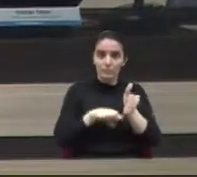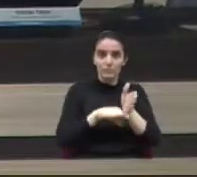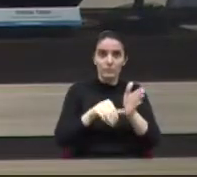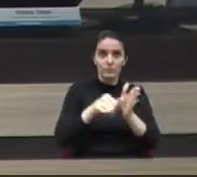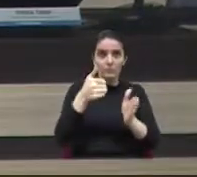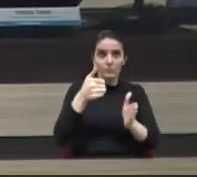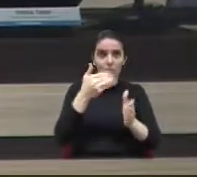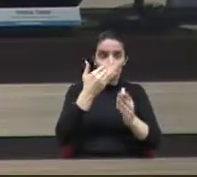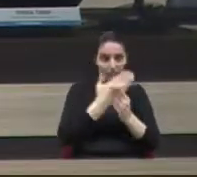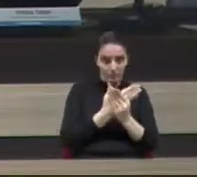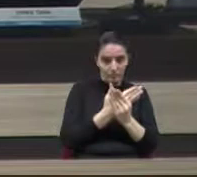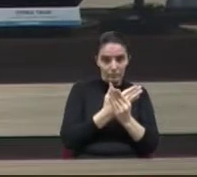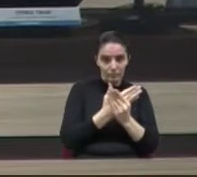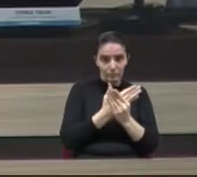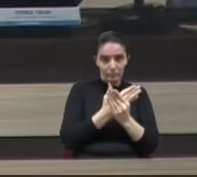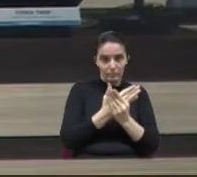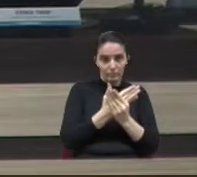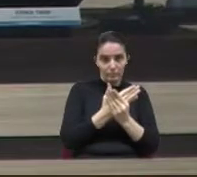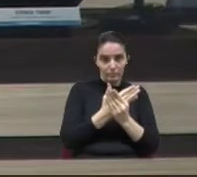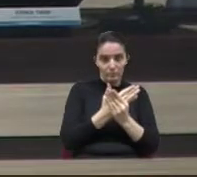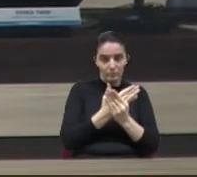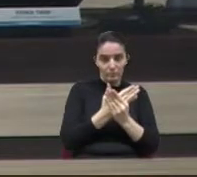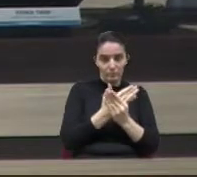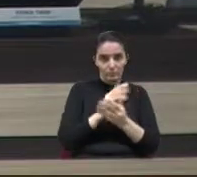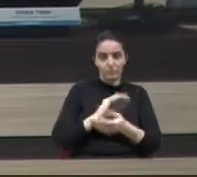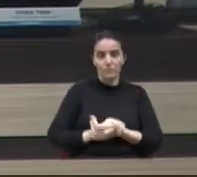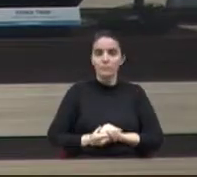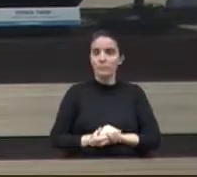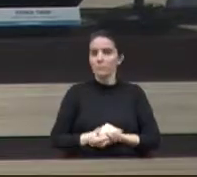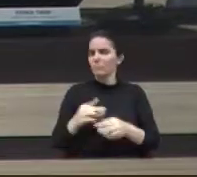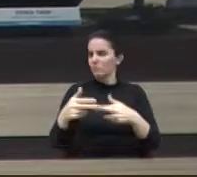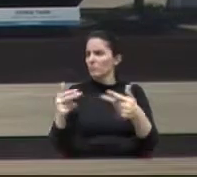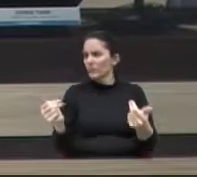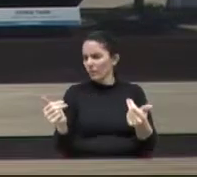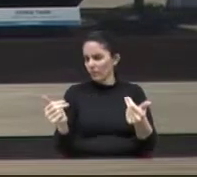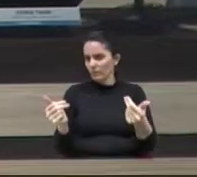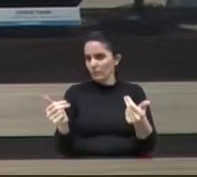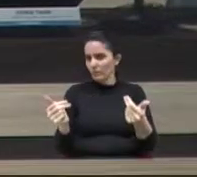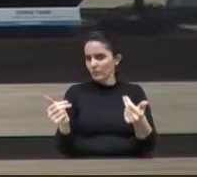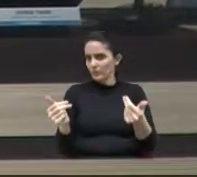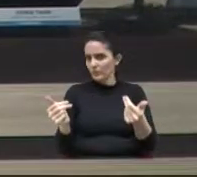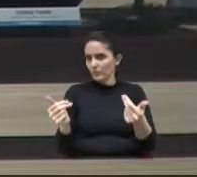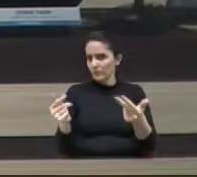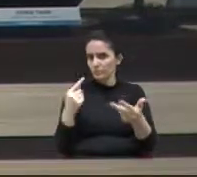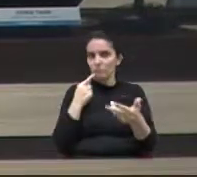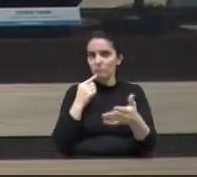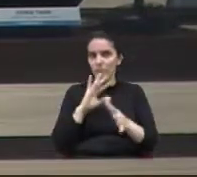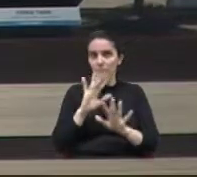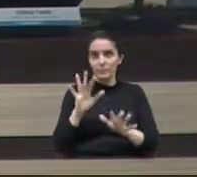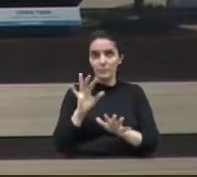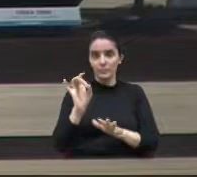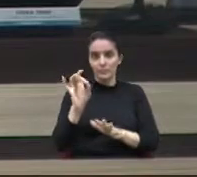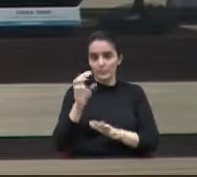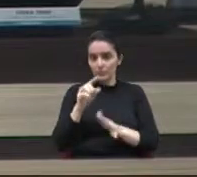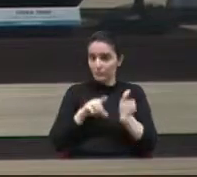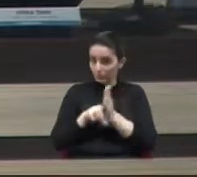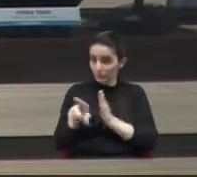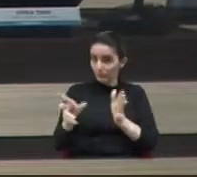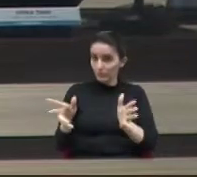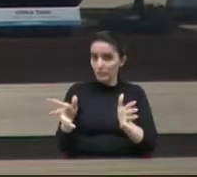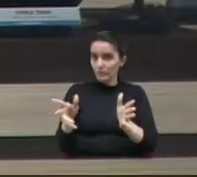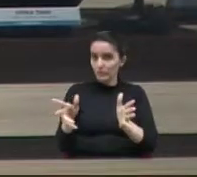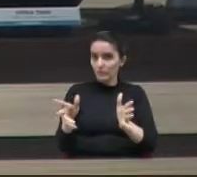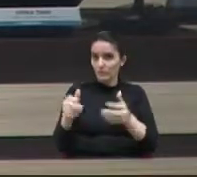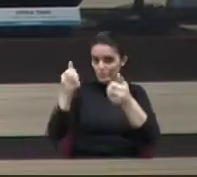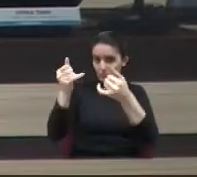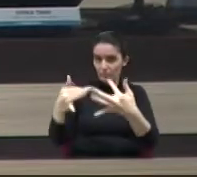protocola. Mas nós já tivemos várias exceções. Quem tem, várias. O senhor, vereador, o senhor só fez um questionamento. Eu